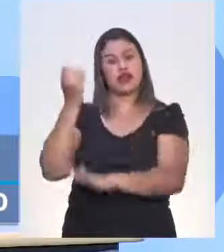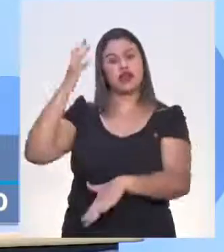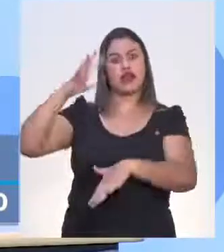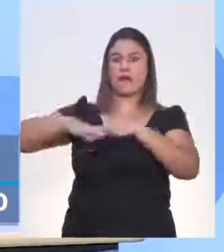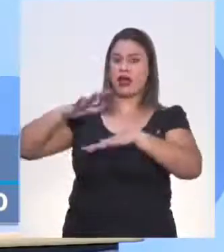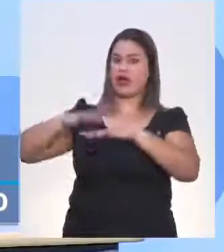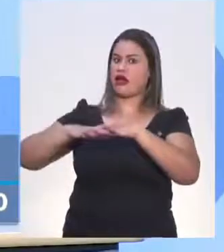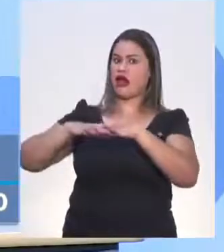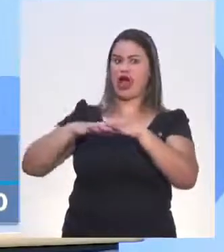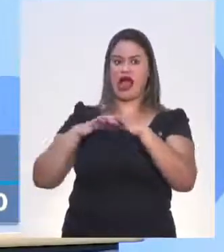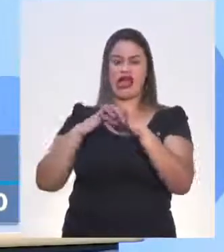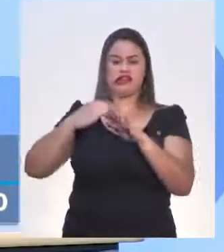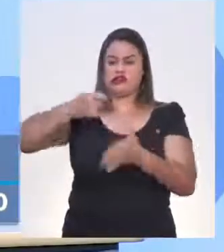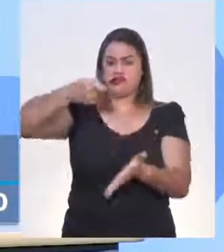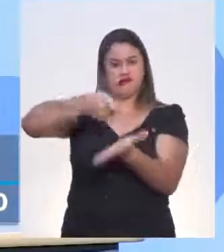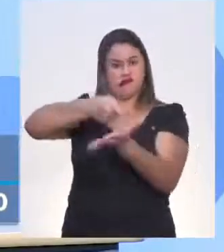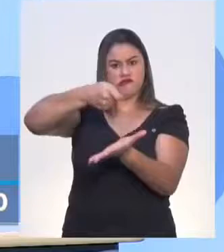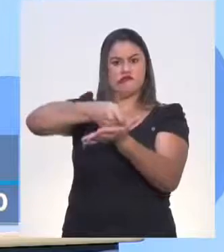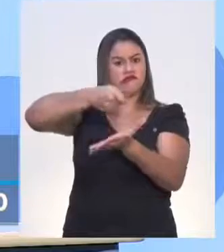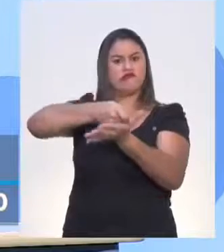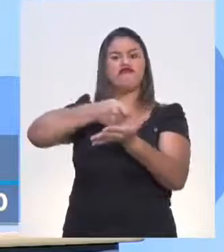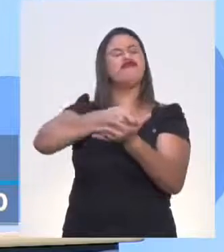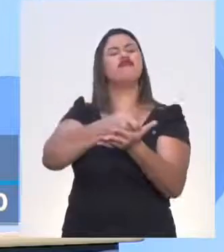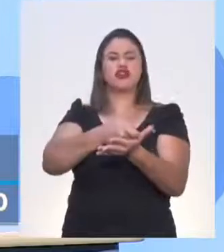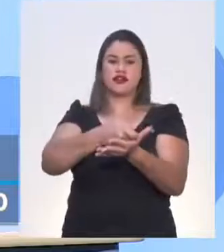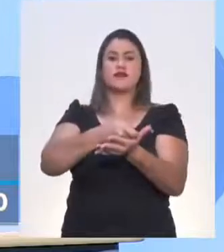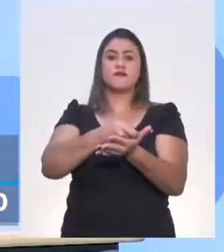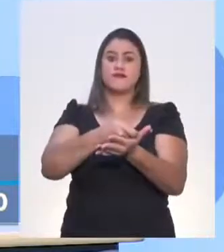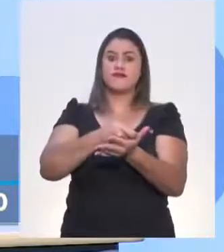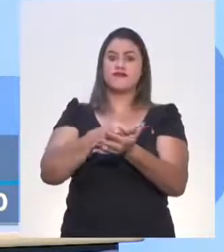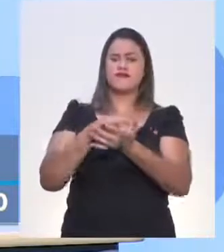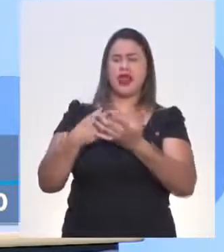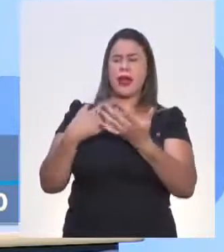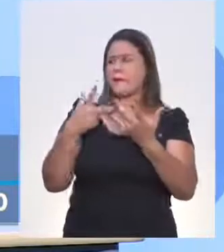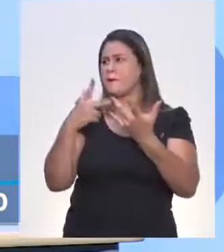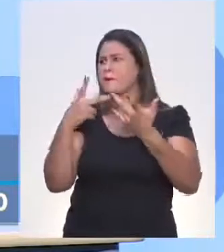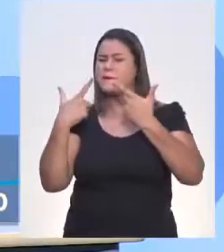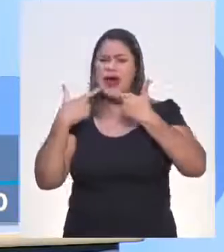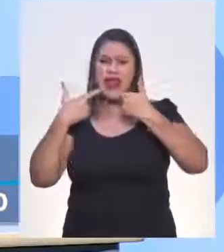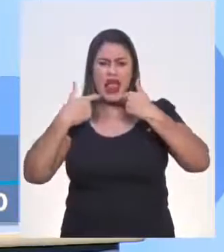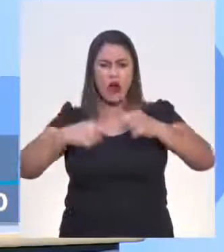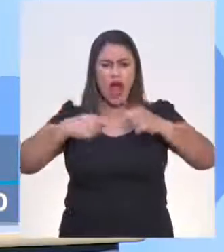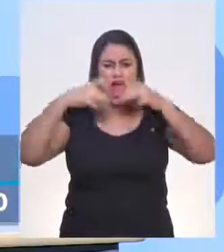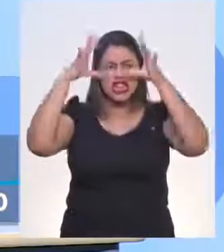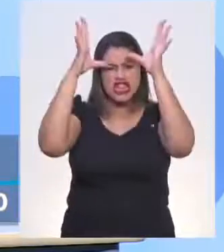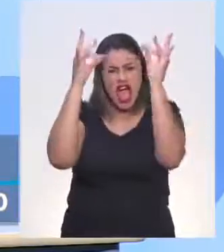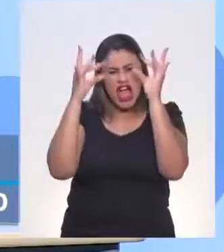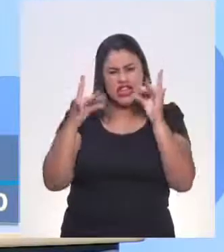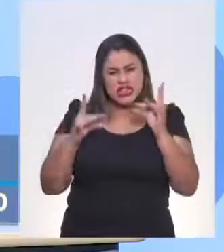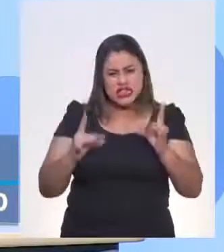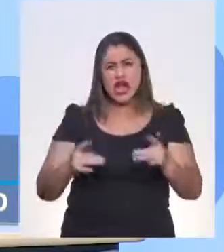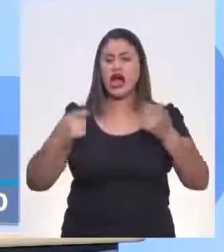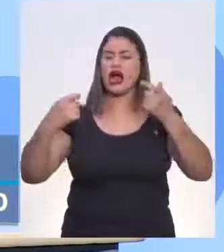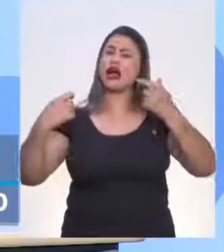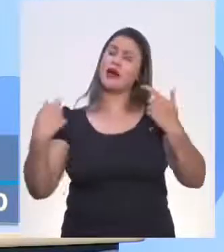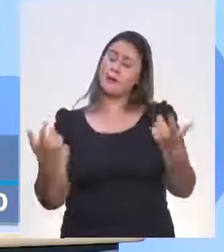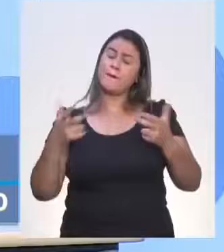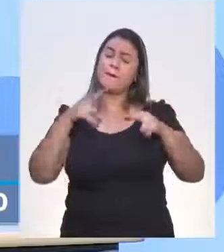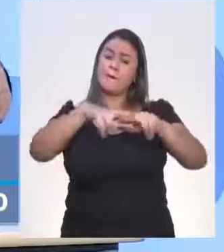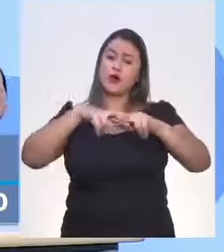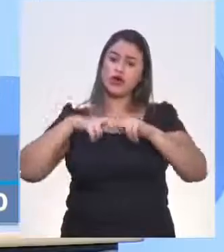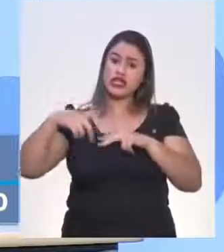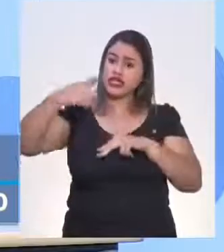é muito rigoroso, ele tem uma linguagem muito precisa, é por isso que, se